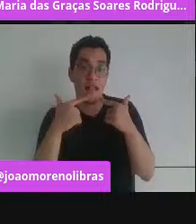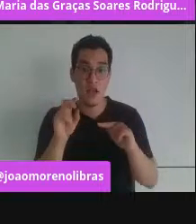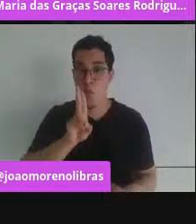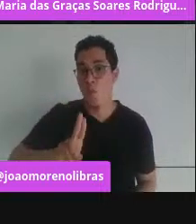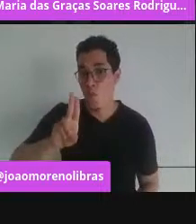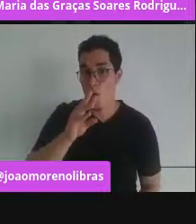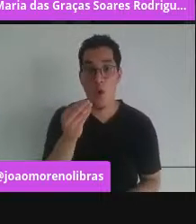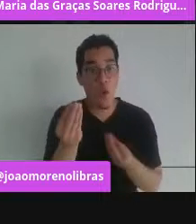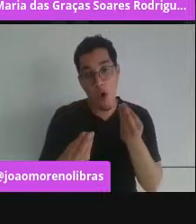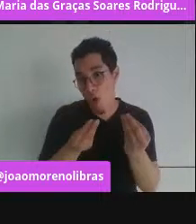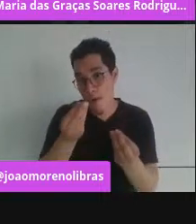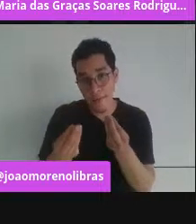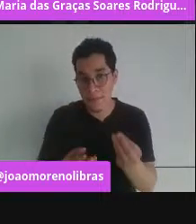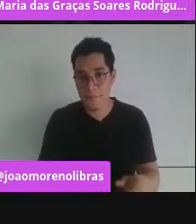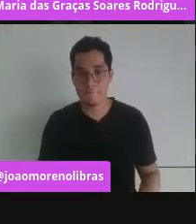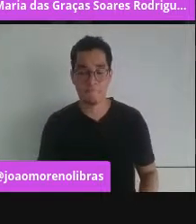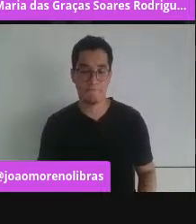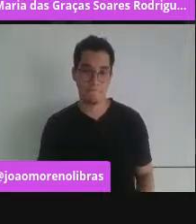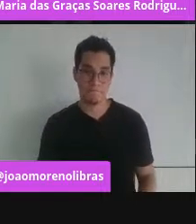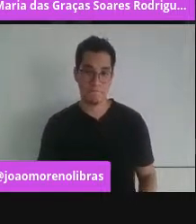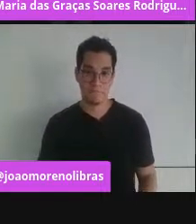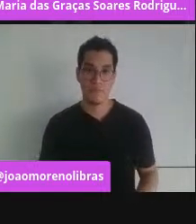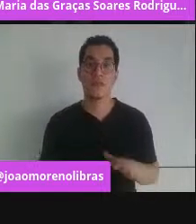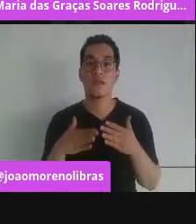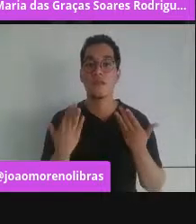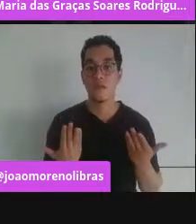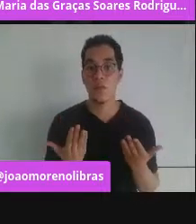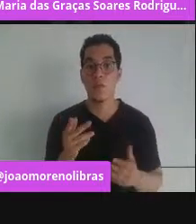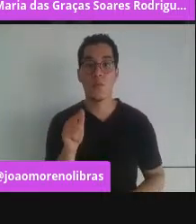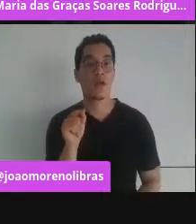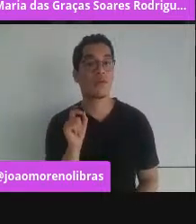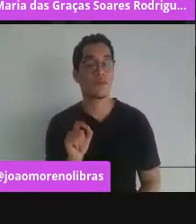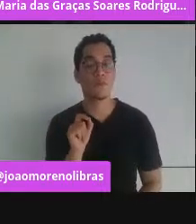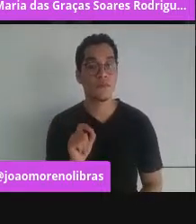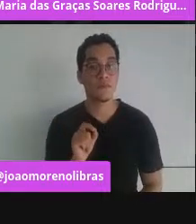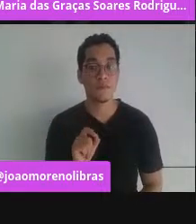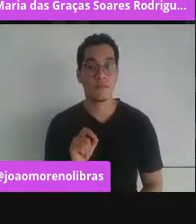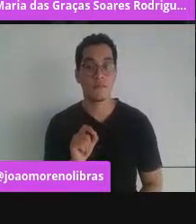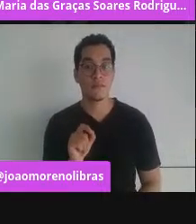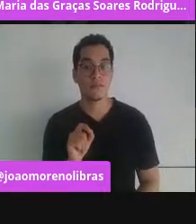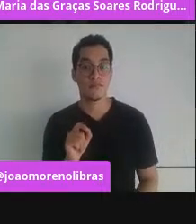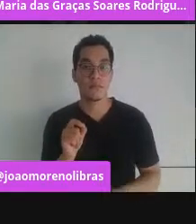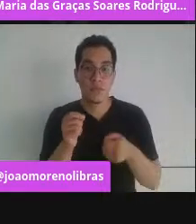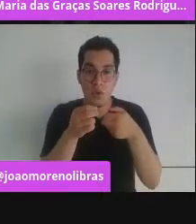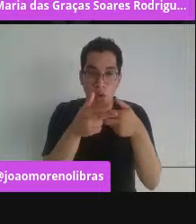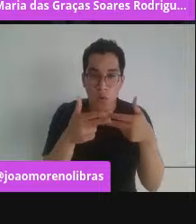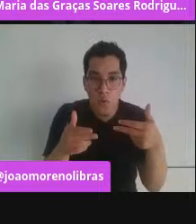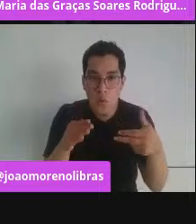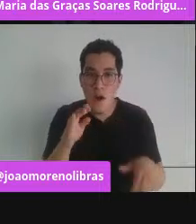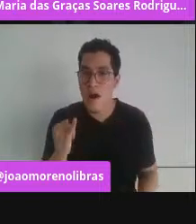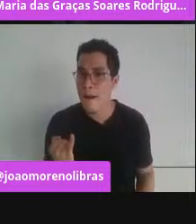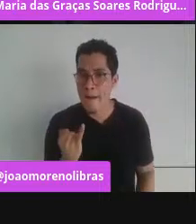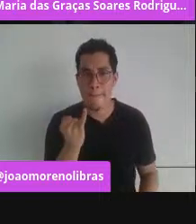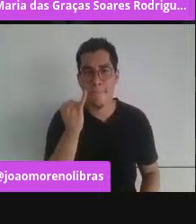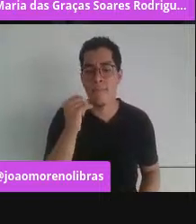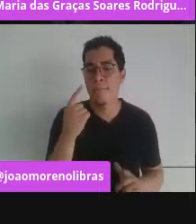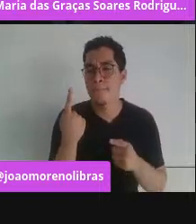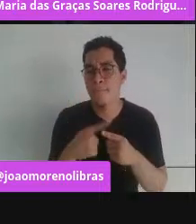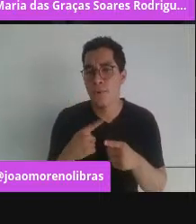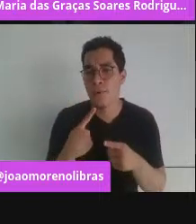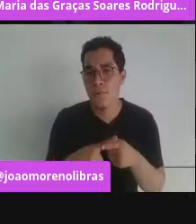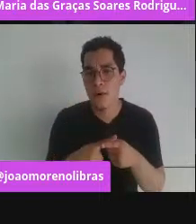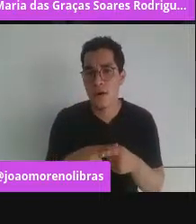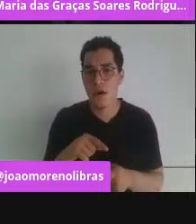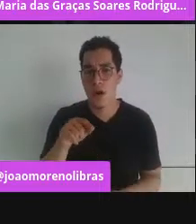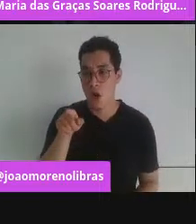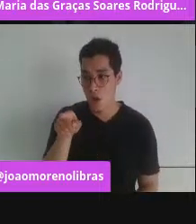Então, essa questão ela é fundamental, por que razão? O locutor